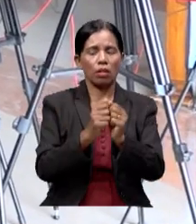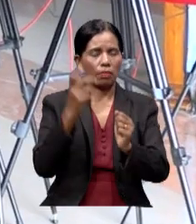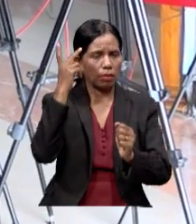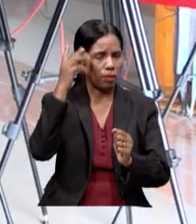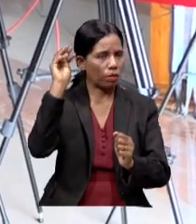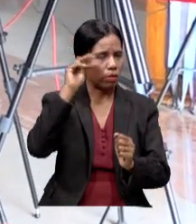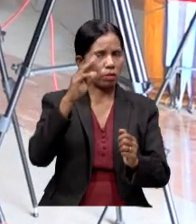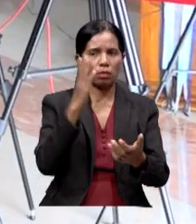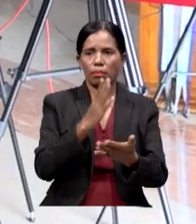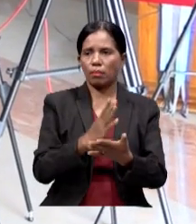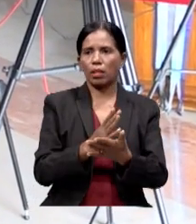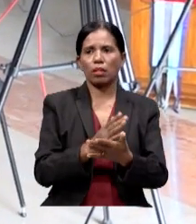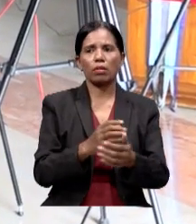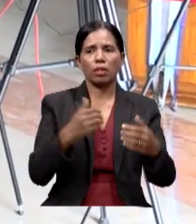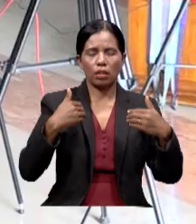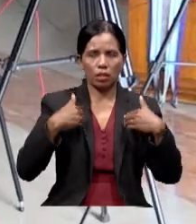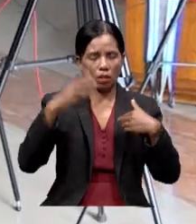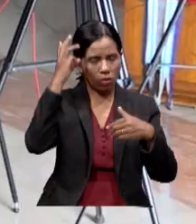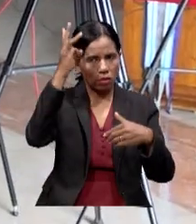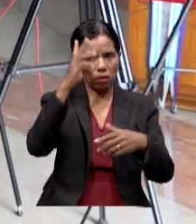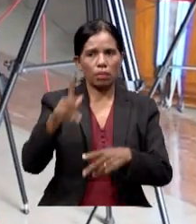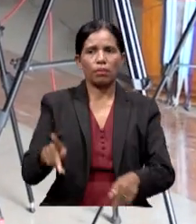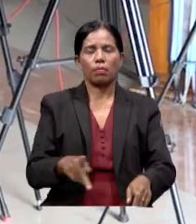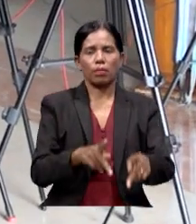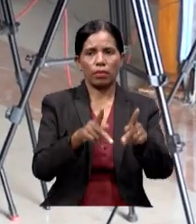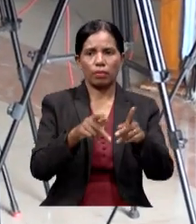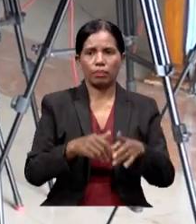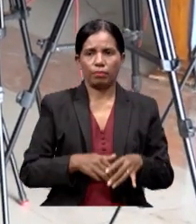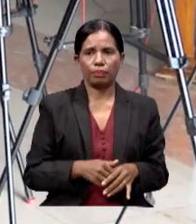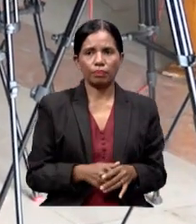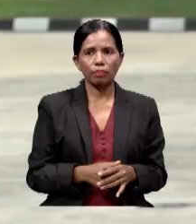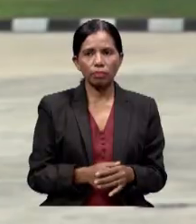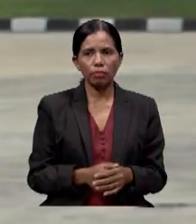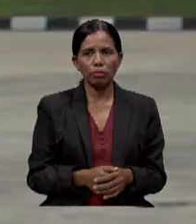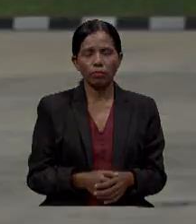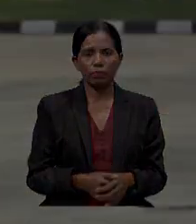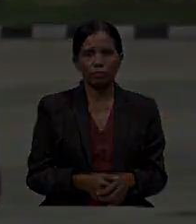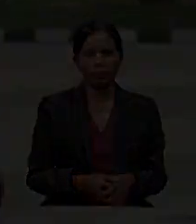parado hodi hamosu preocupa samba público. João Bosco Dias, Adereto Ximenes, GMN.